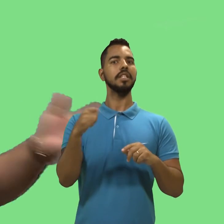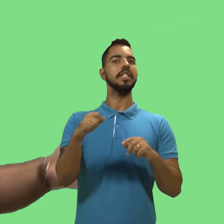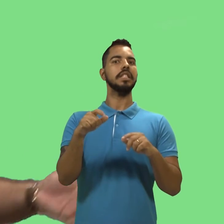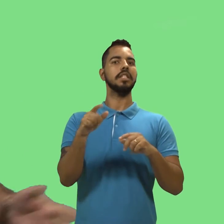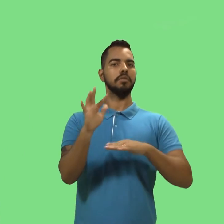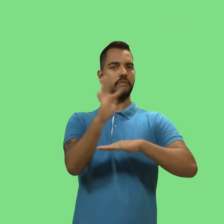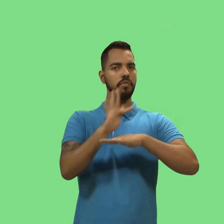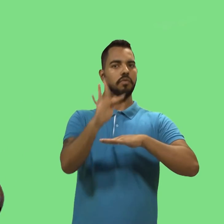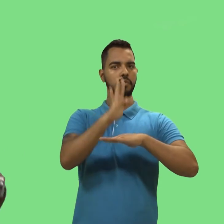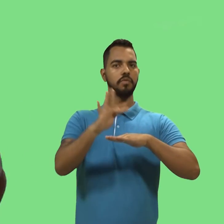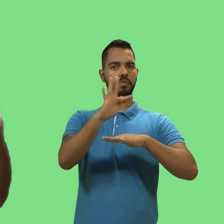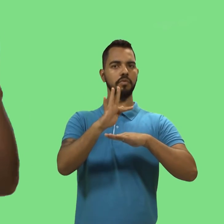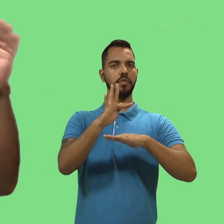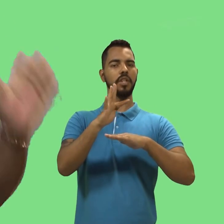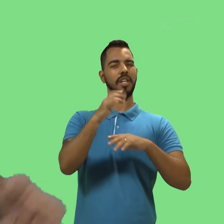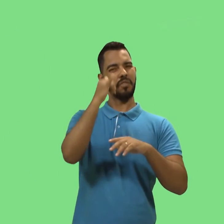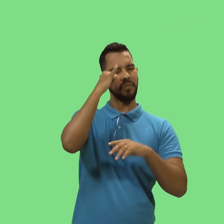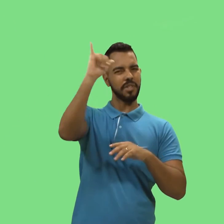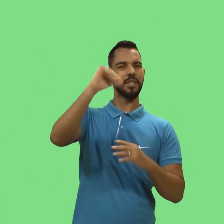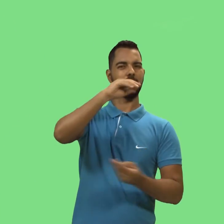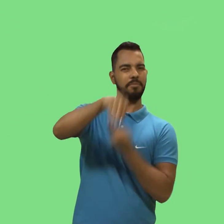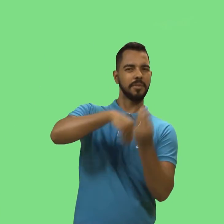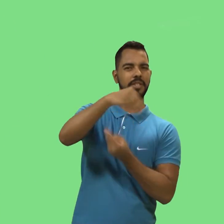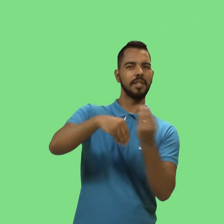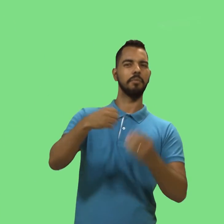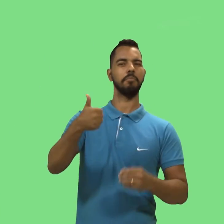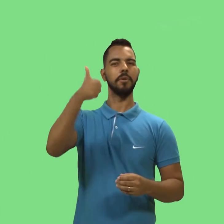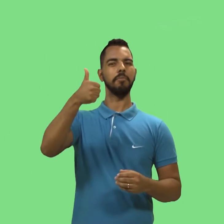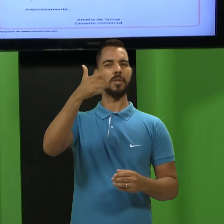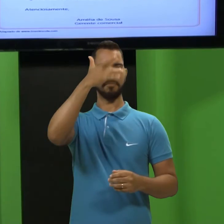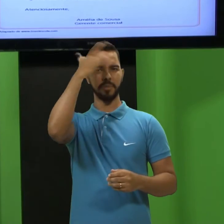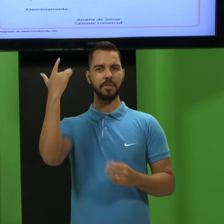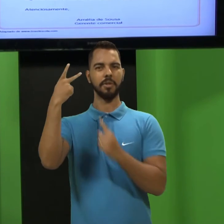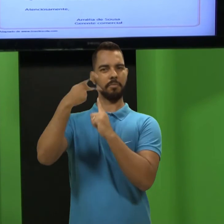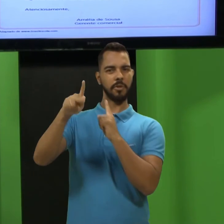gramatical com a segunda, como já estudamos em outras aulas aí anteriores.